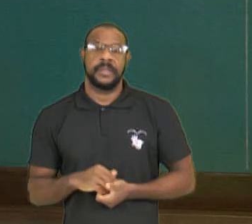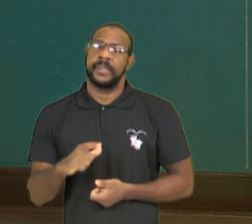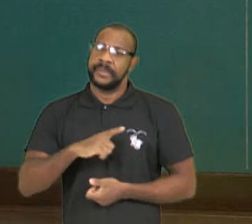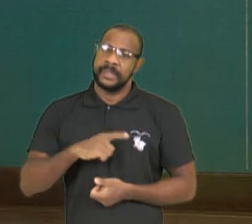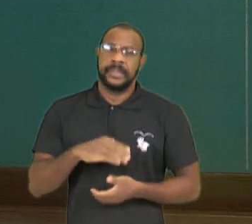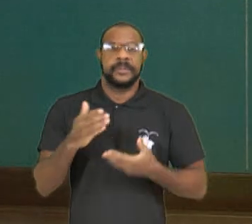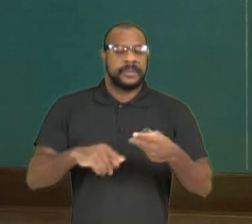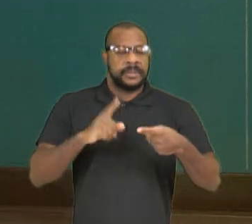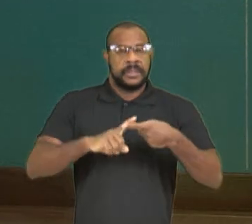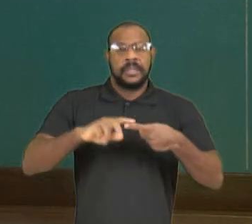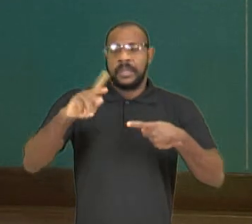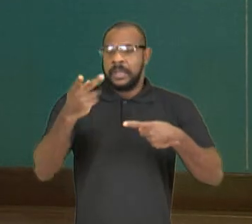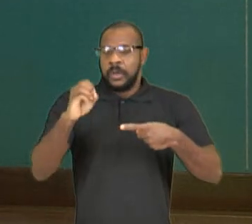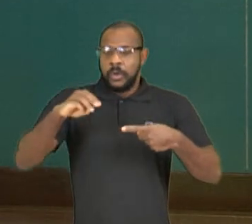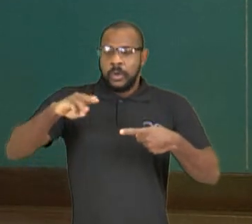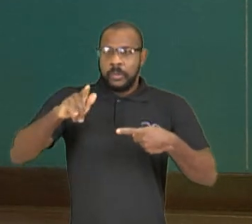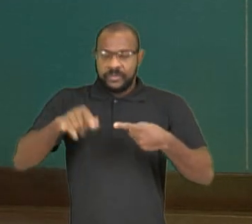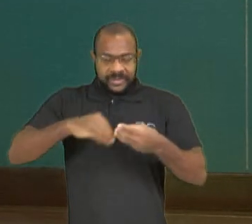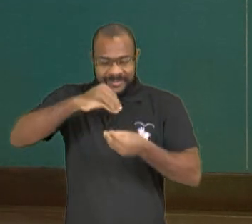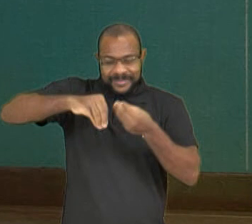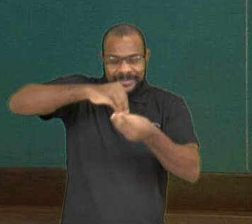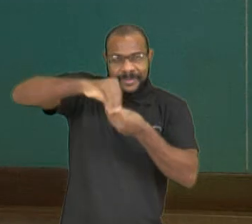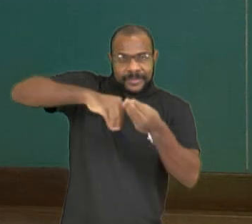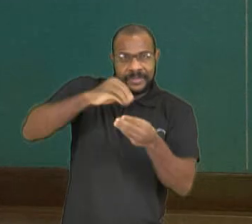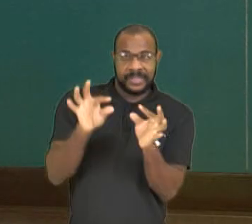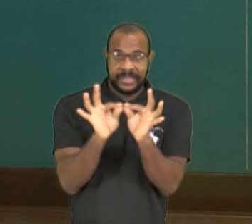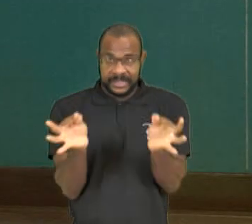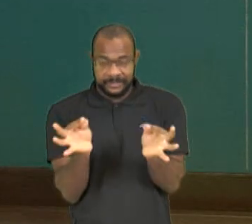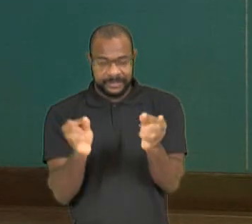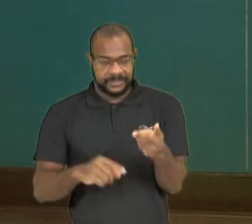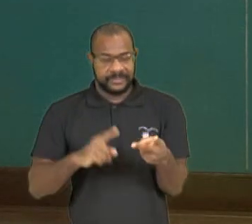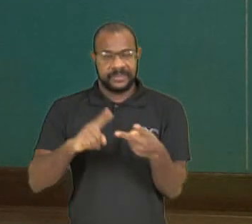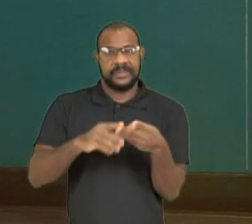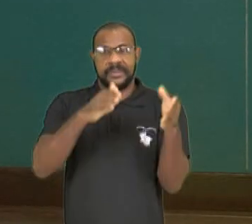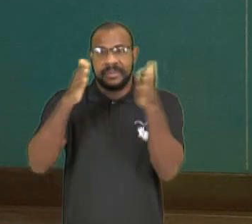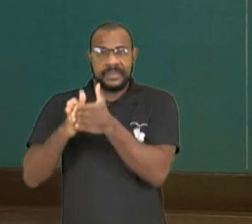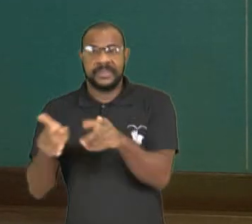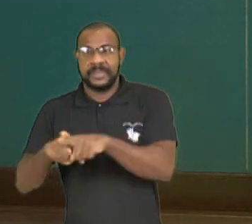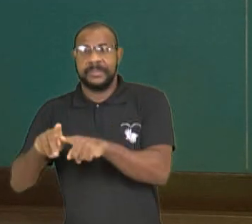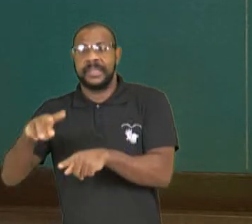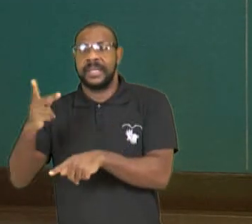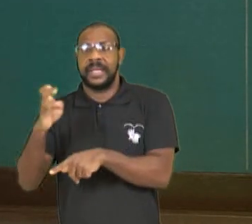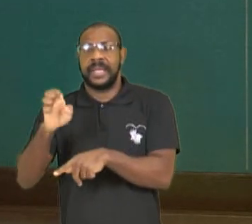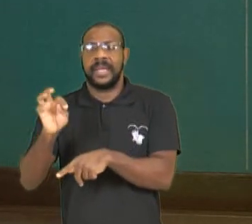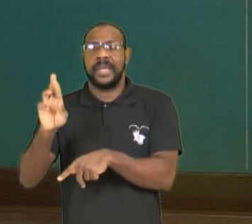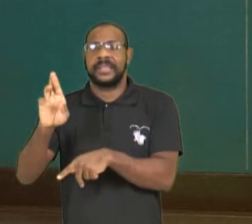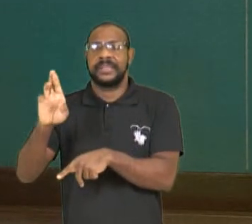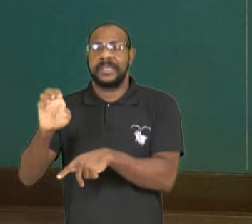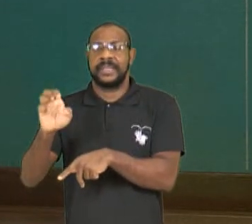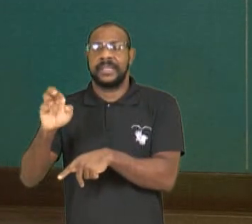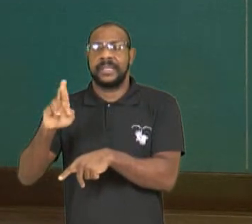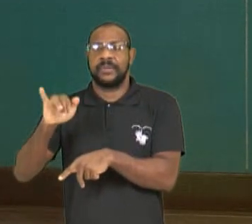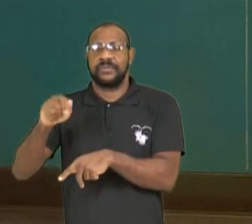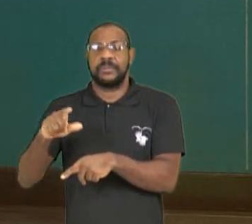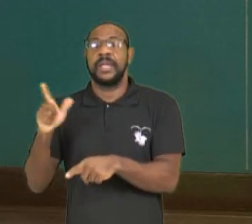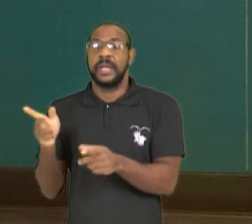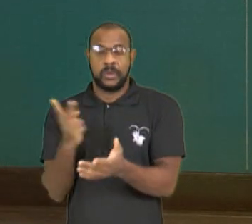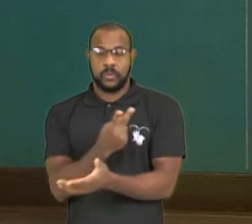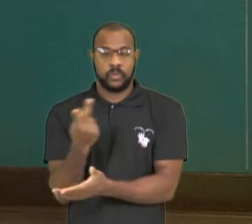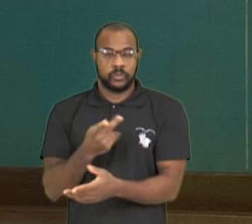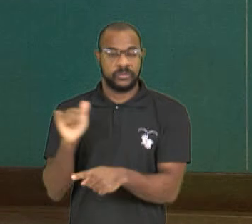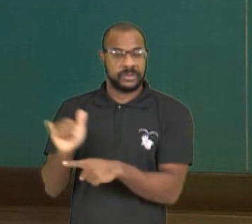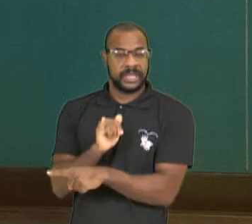misturas homogêneas e misturas heterogêneas. Então, são várias técnicas diferentes, certo? Qual